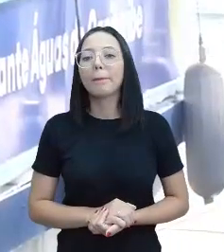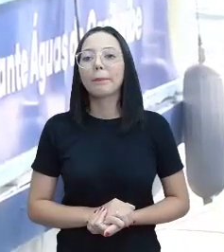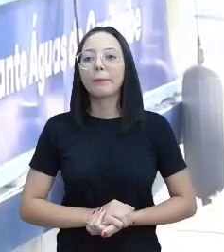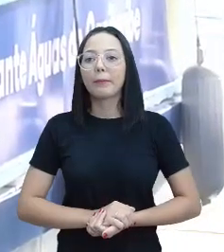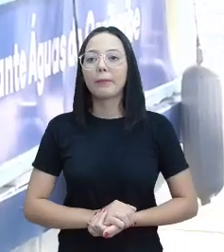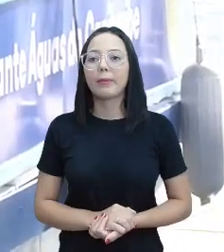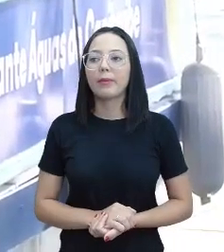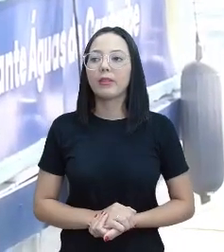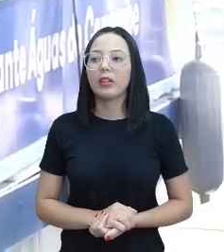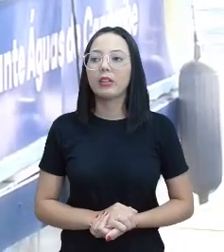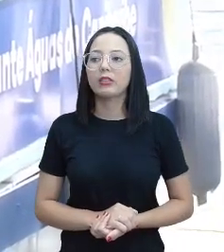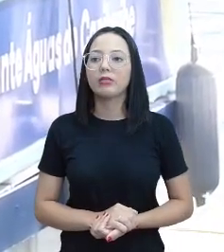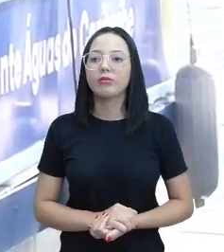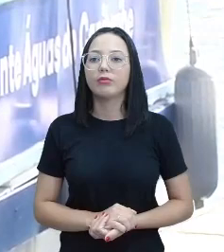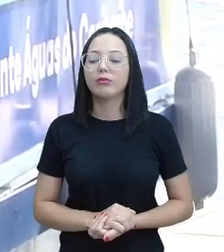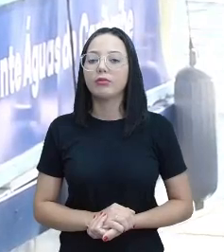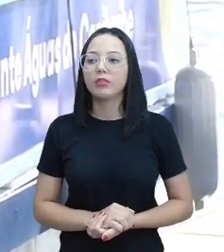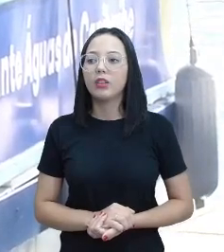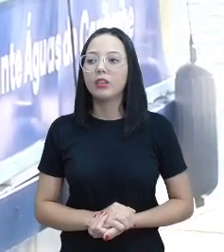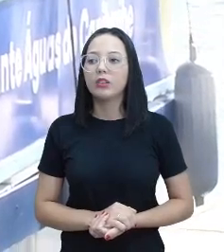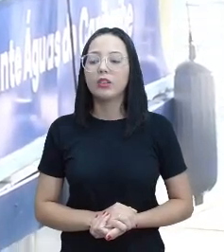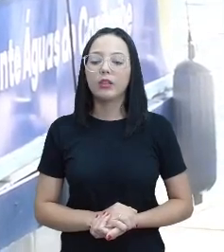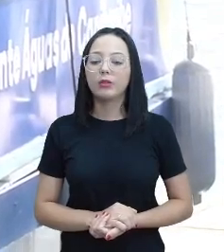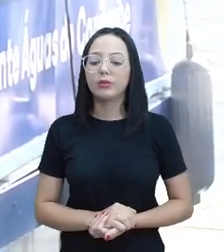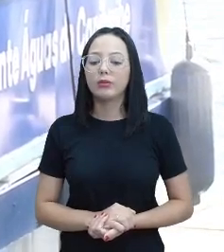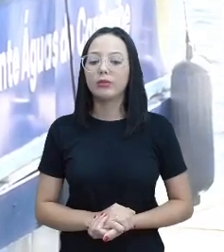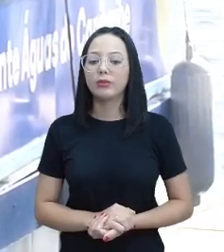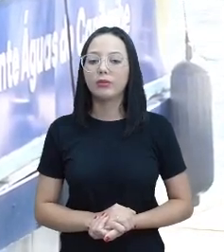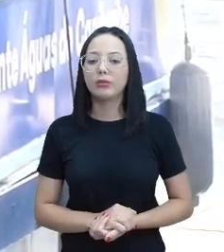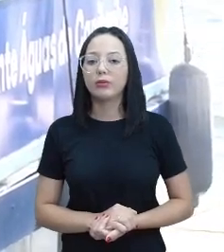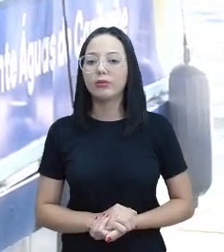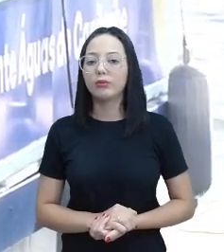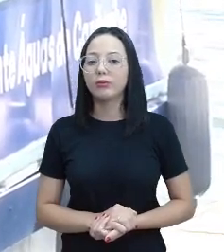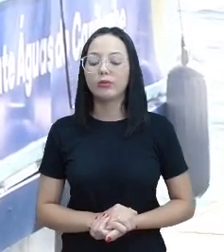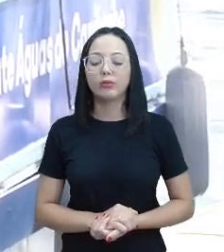Olá, gente! Estamos aqui para uma aula mais que especial,